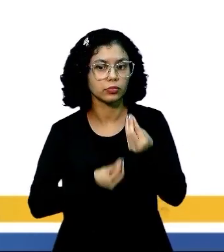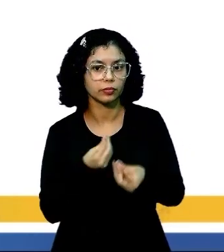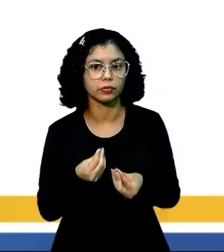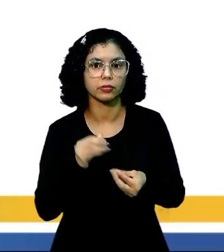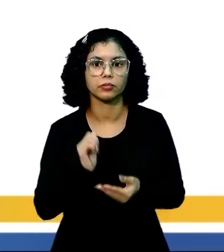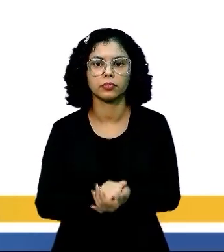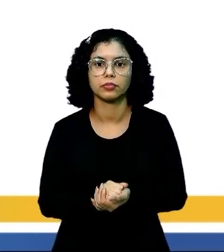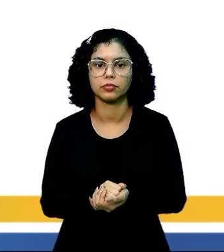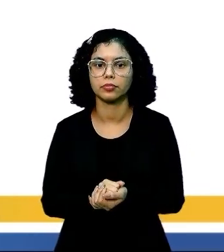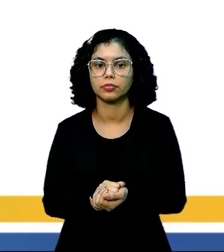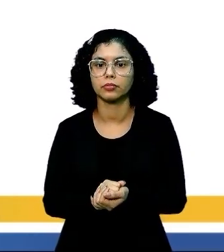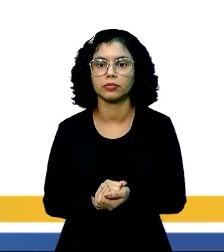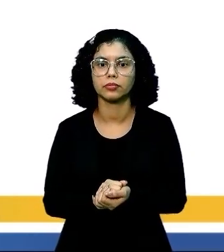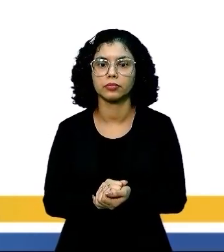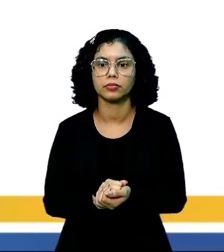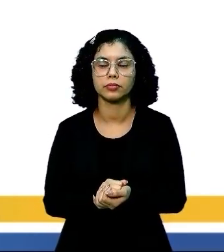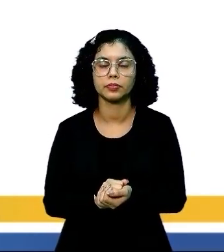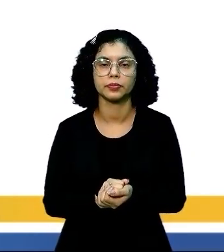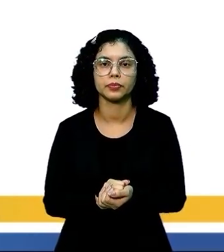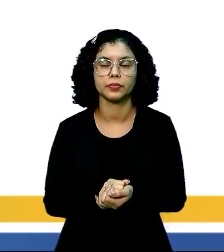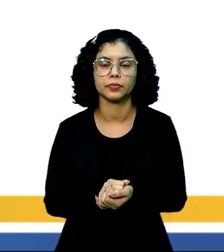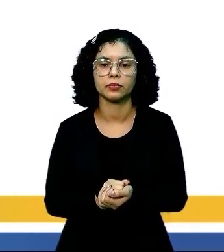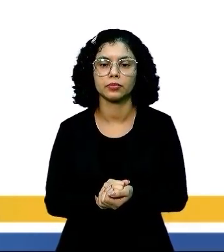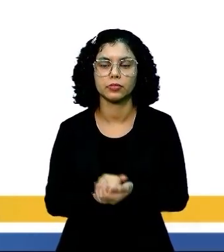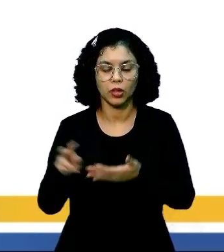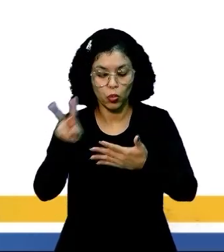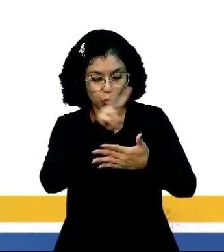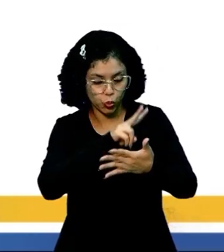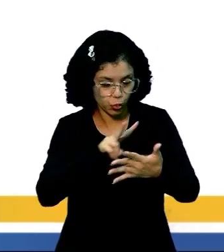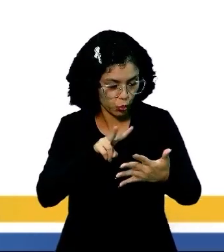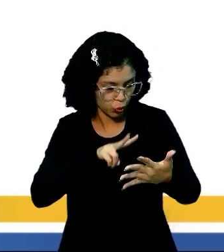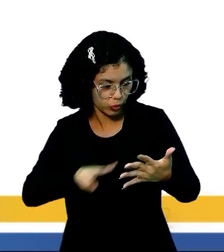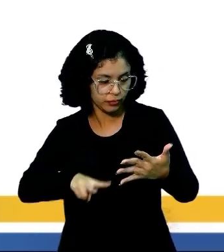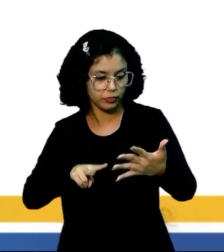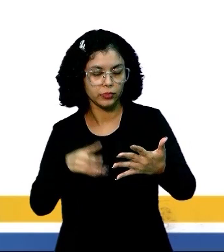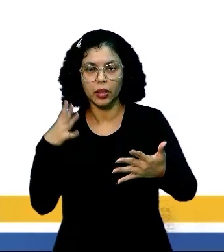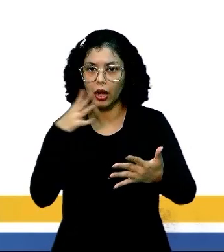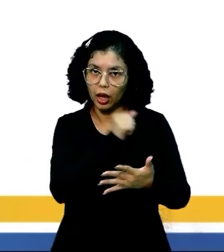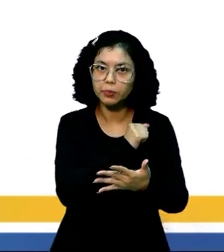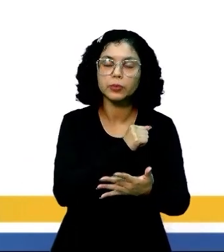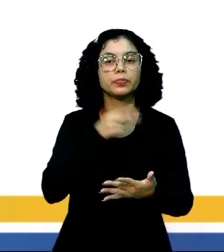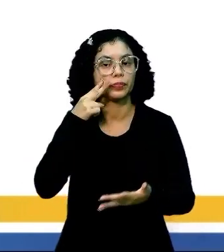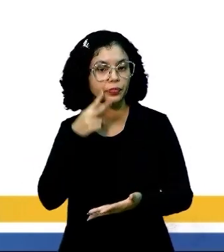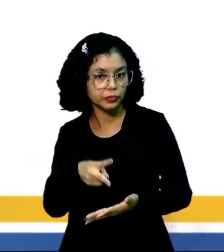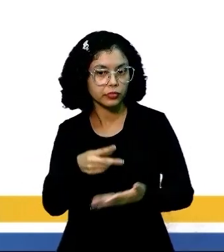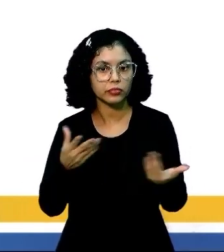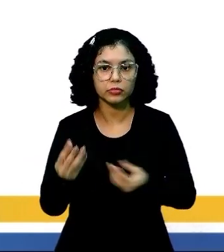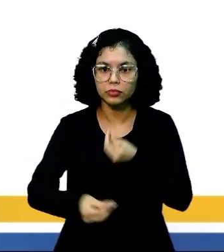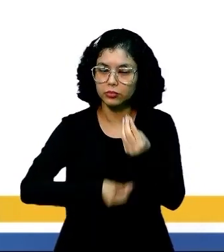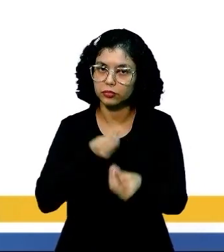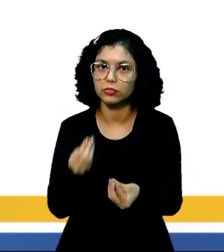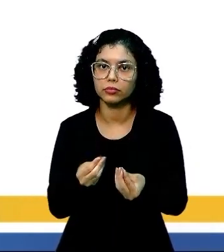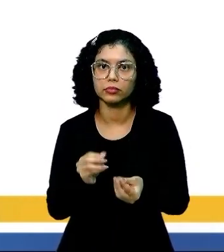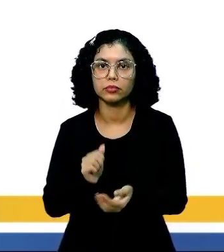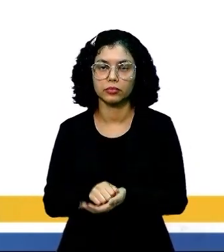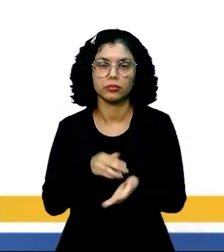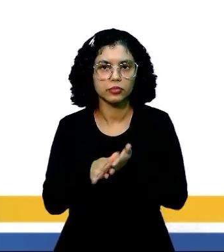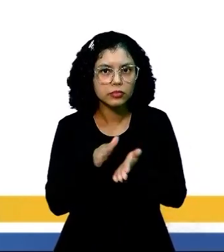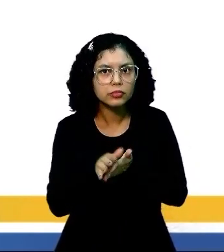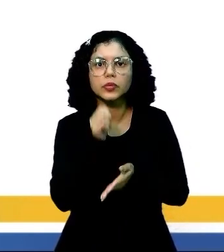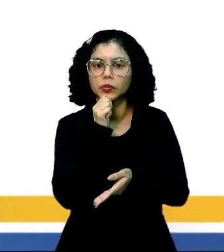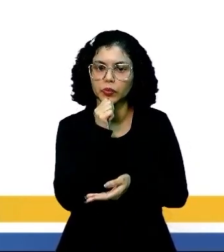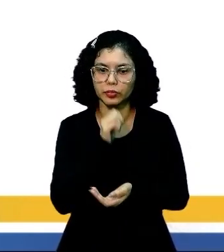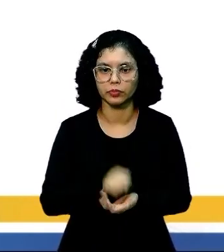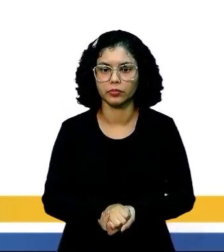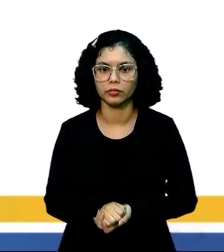o próprio nome já diz, né, scanner, de escanear, né? Você passa a vista assim, fazendo como se fosse uma impressora com a função de